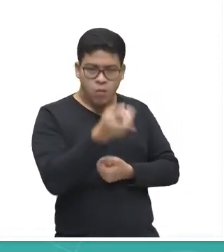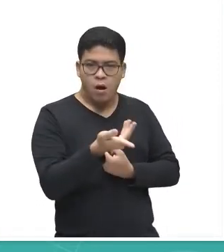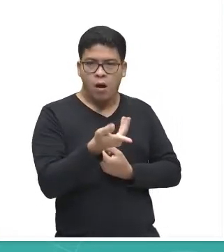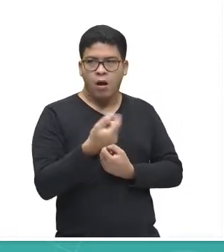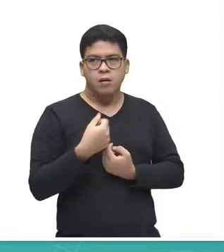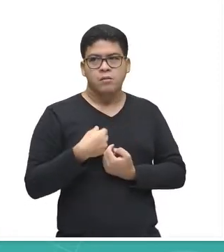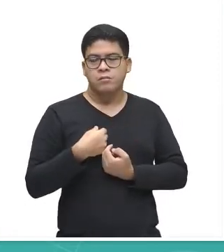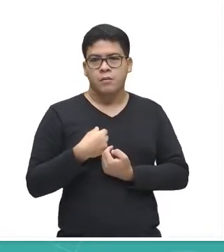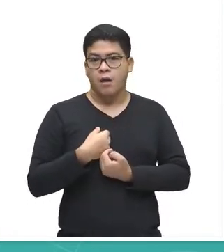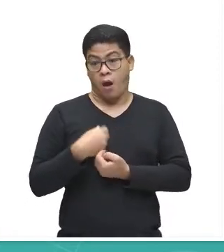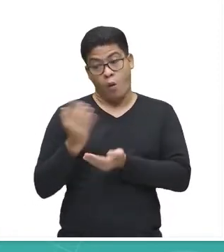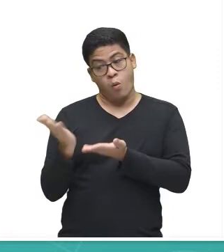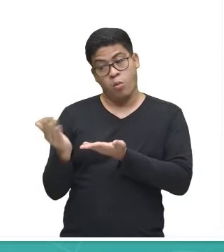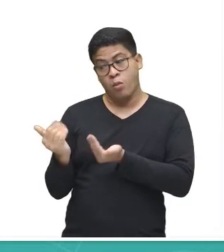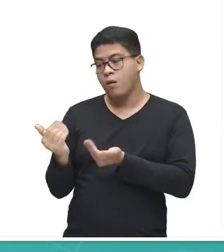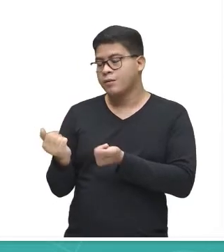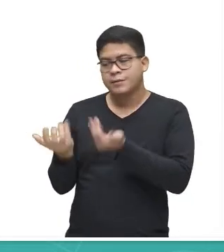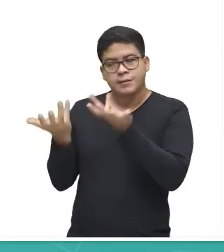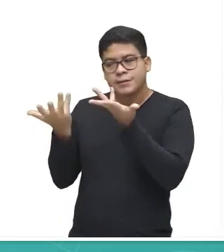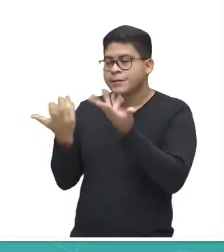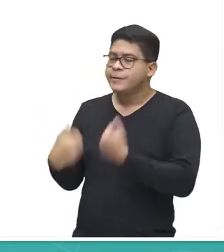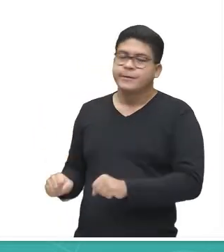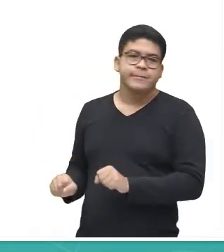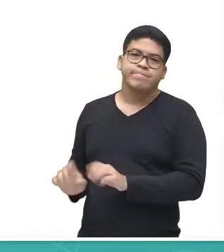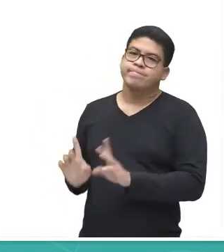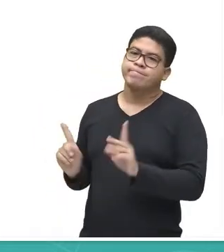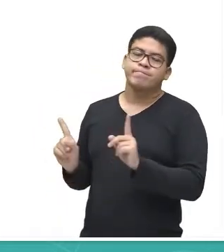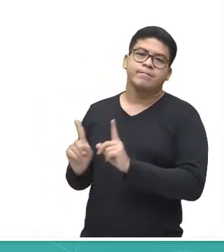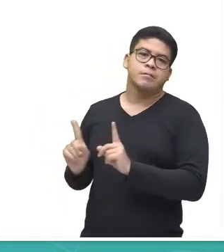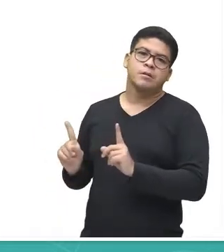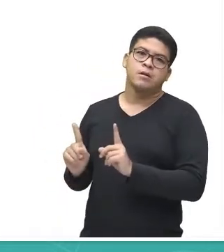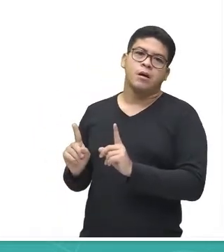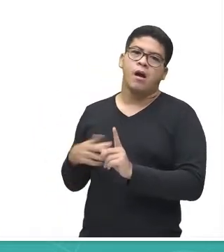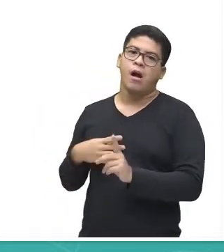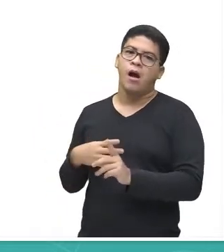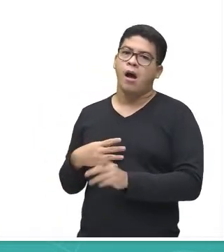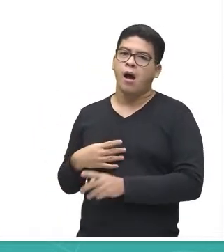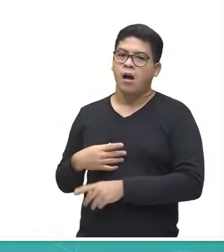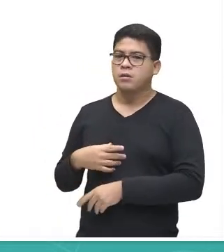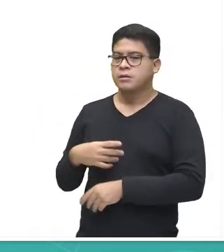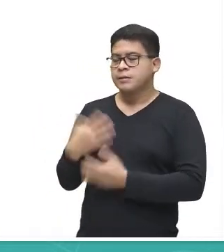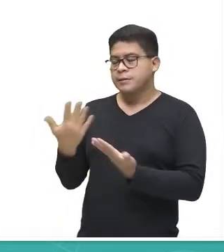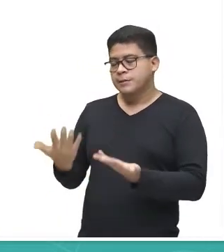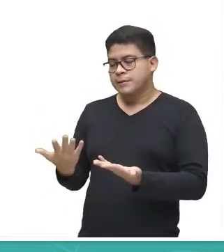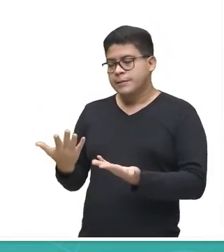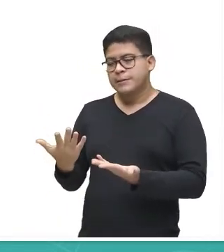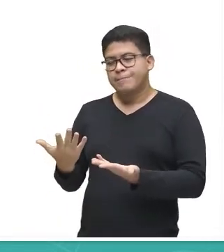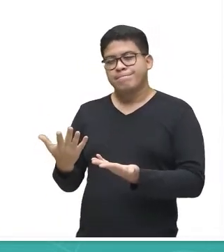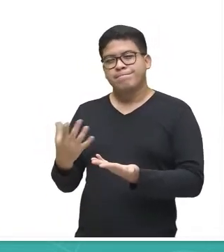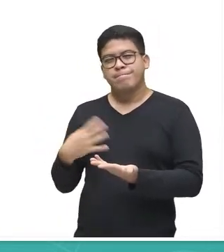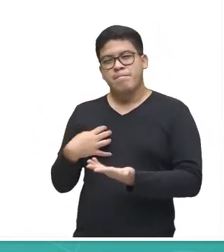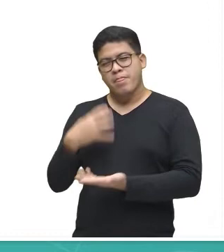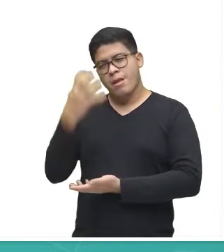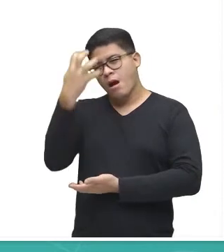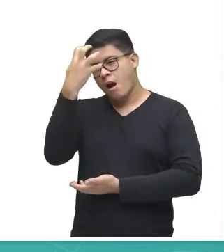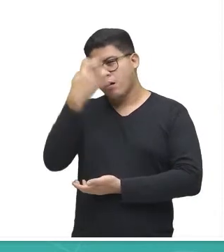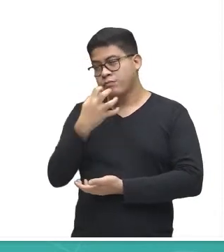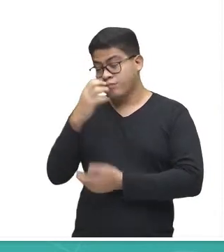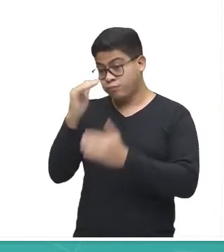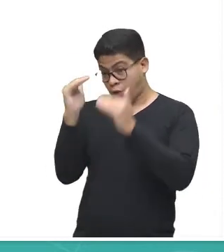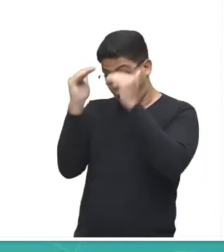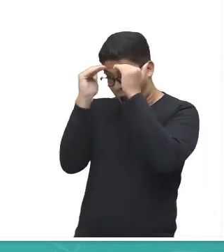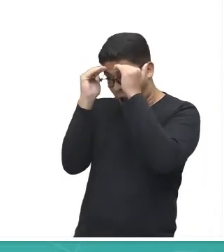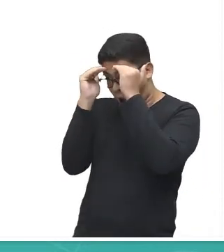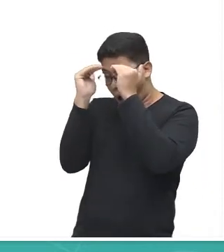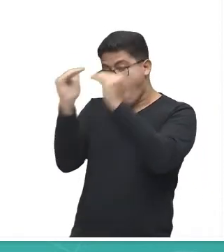menina, eles deixam o quê? De ter o pai como referência, e eles passam a o quê? Eles passam a confiar, né,